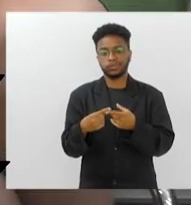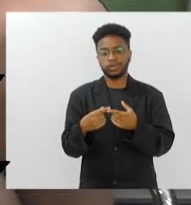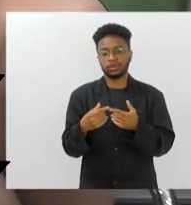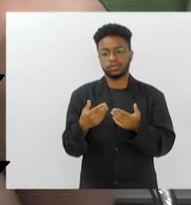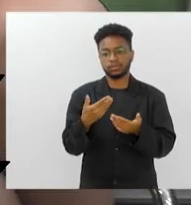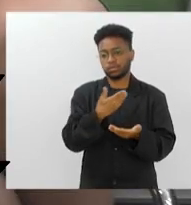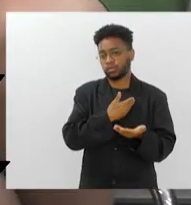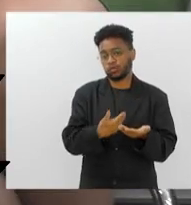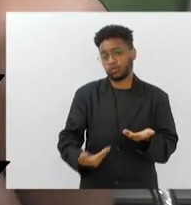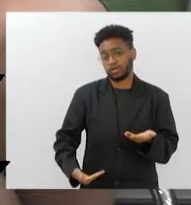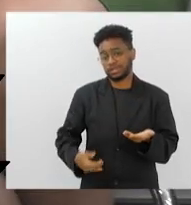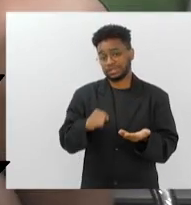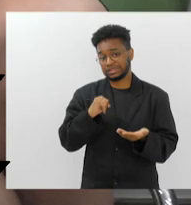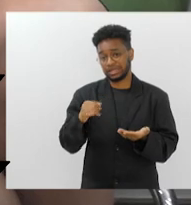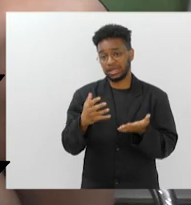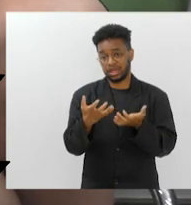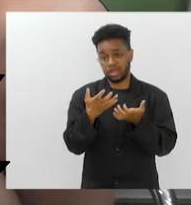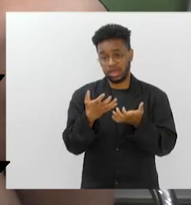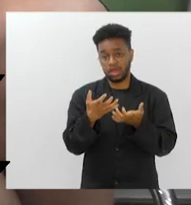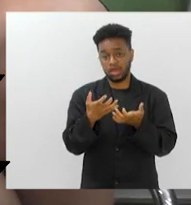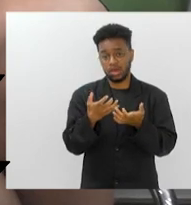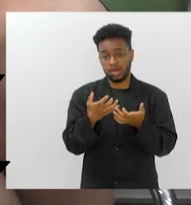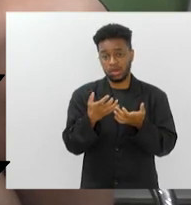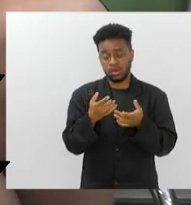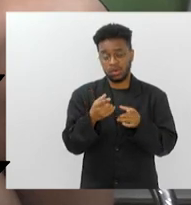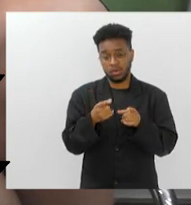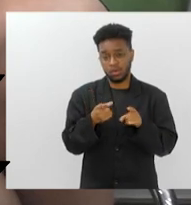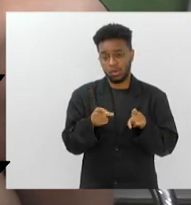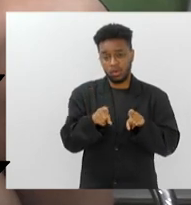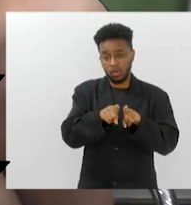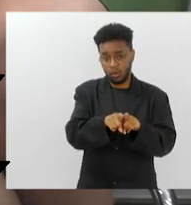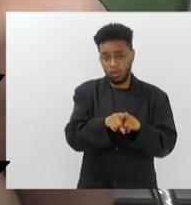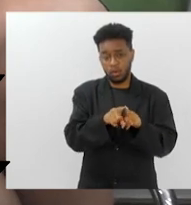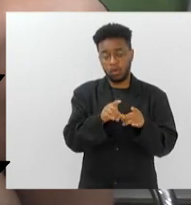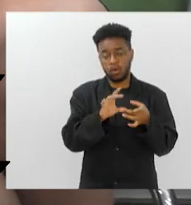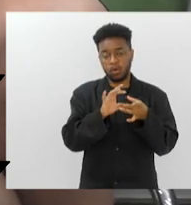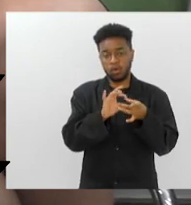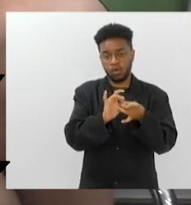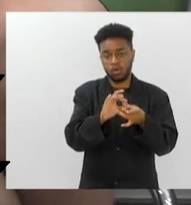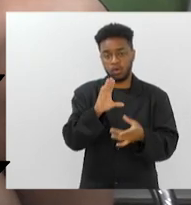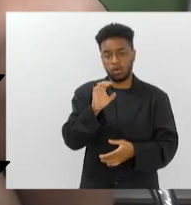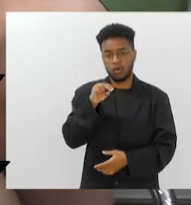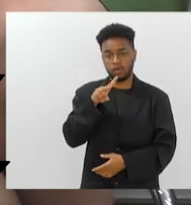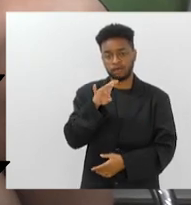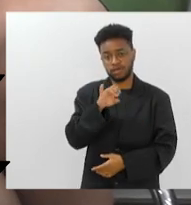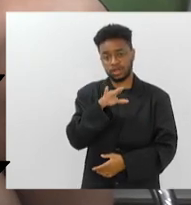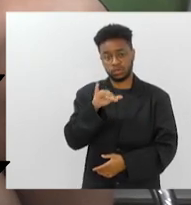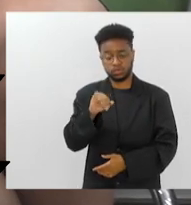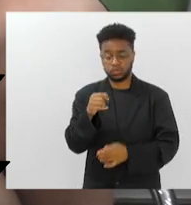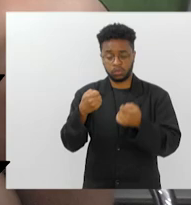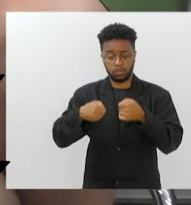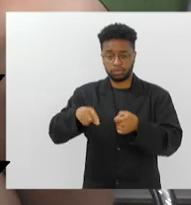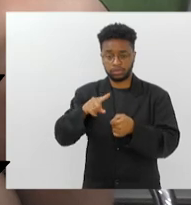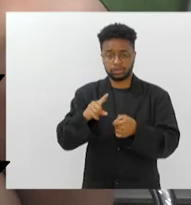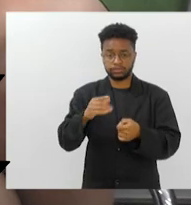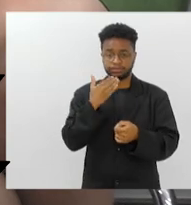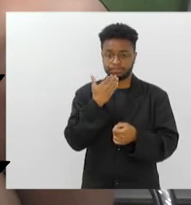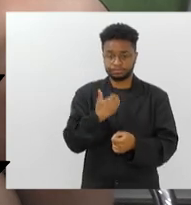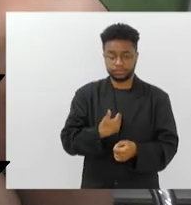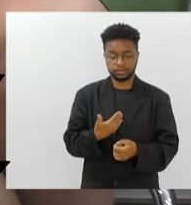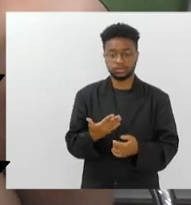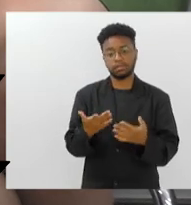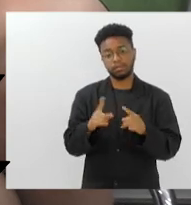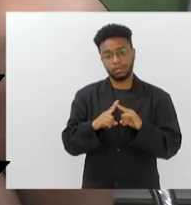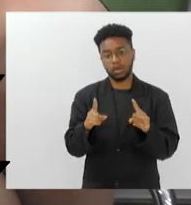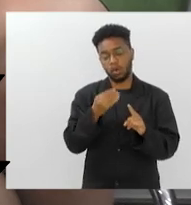governo querendo firmar convênio ele firma à vontade não precisa especificar mas o projeto evidentemente que é